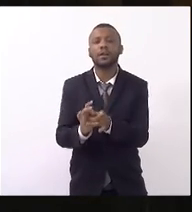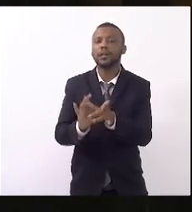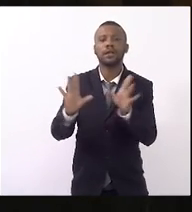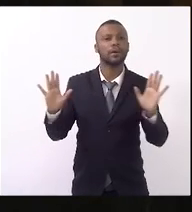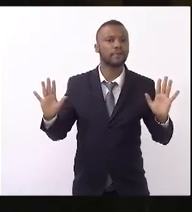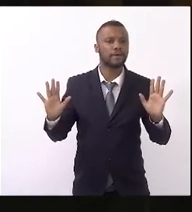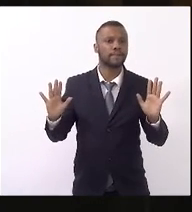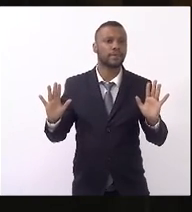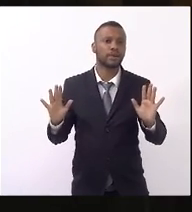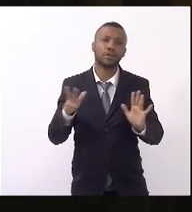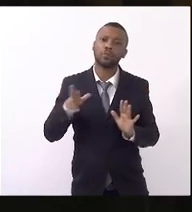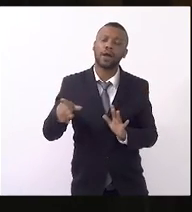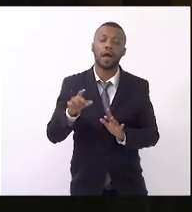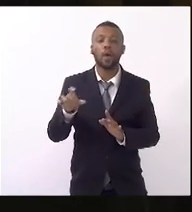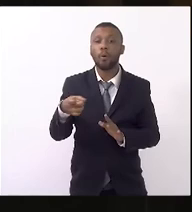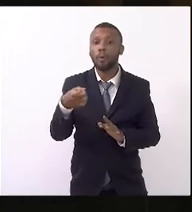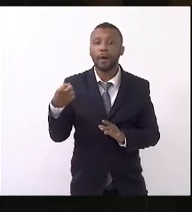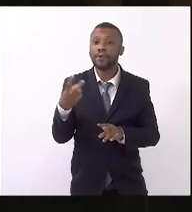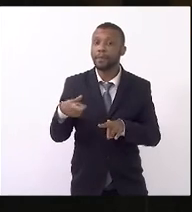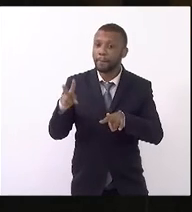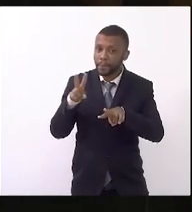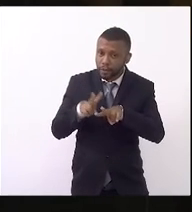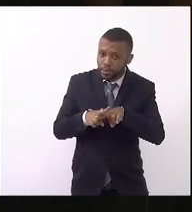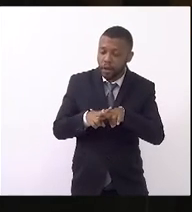quiser. Não será um ex-presidiário